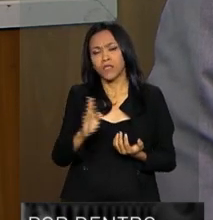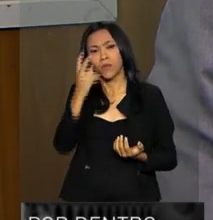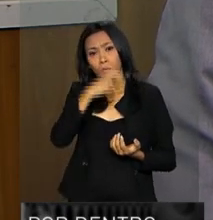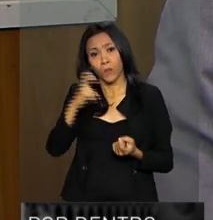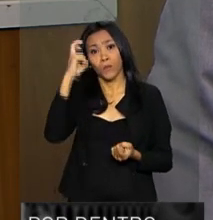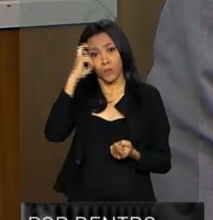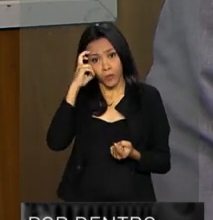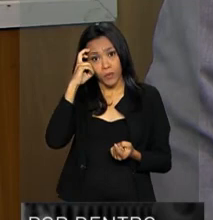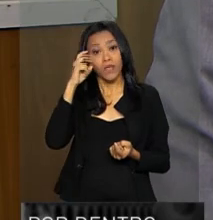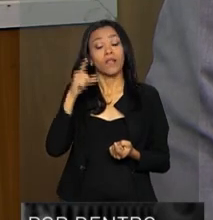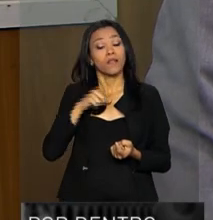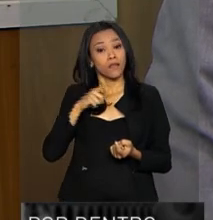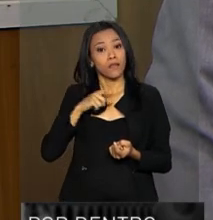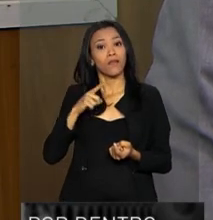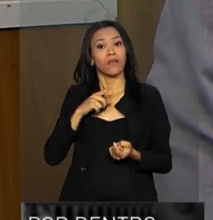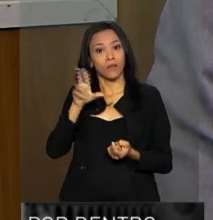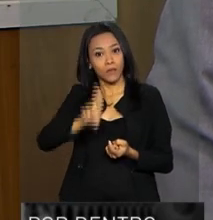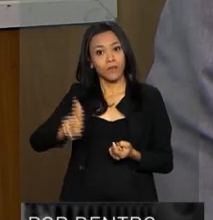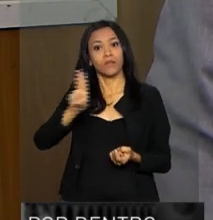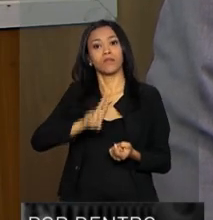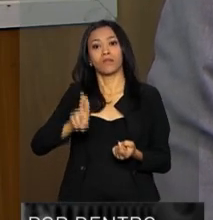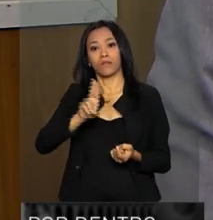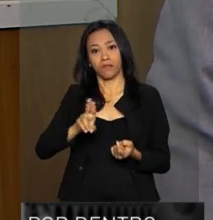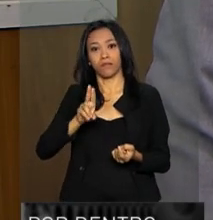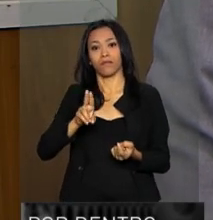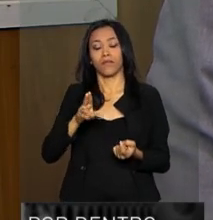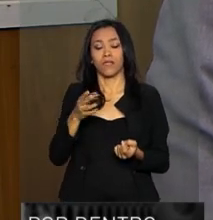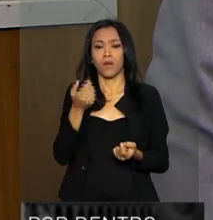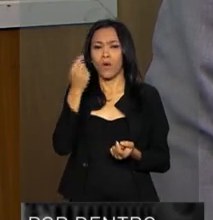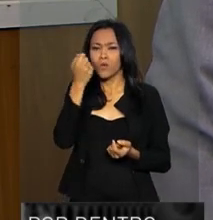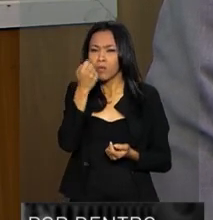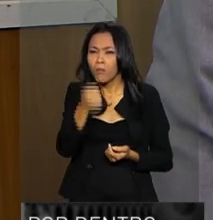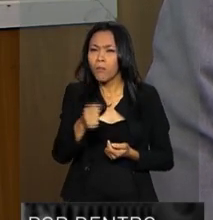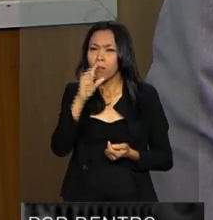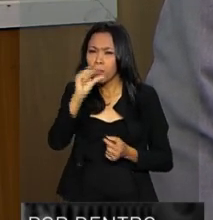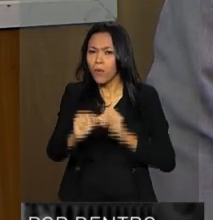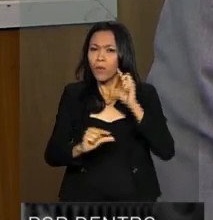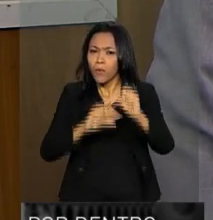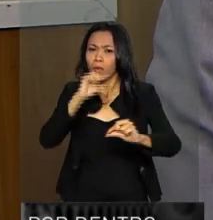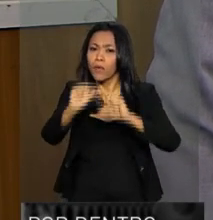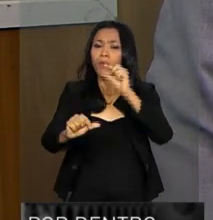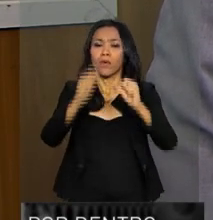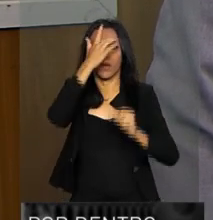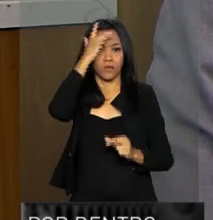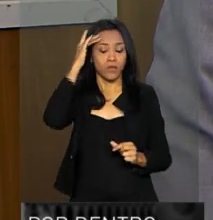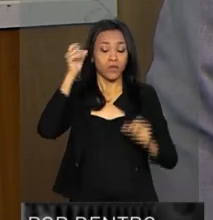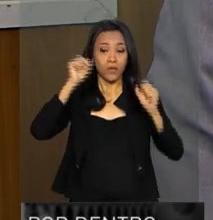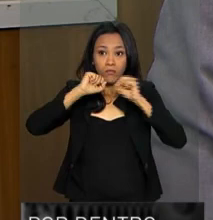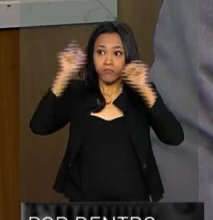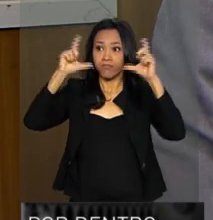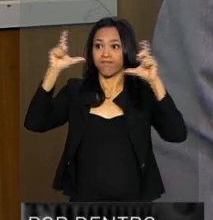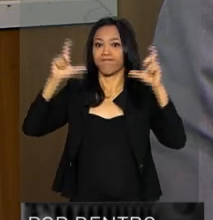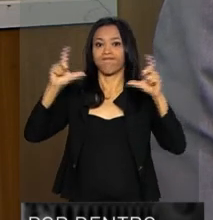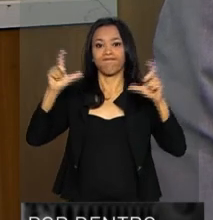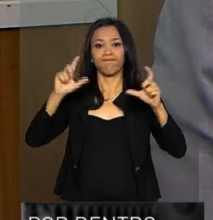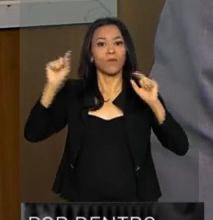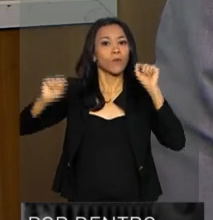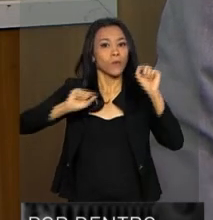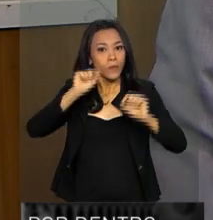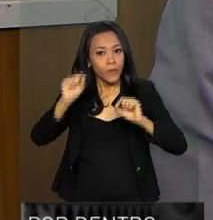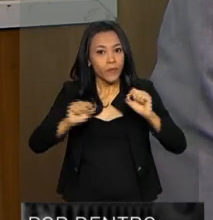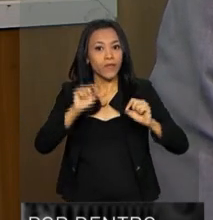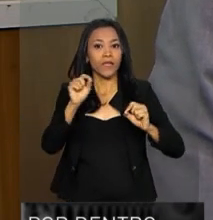crescido ano a ano quer dizer às pessoas estão aos poucos é despertando para as vantagens da fruição